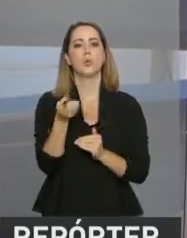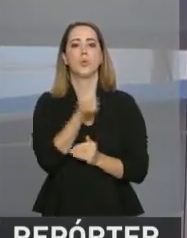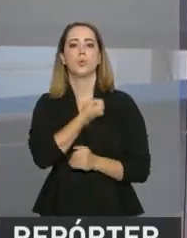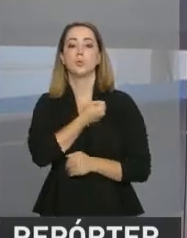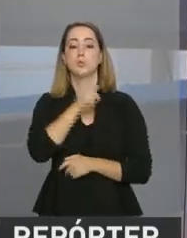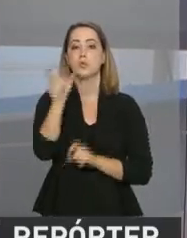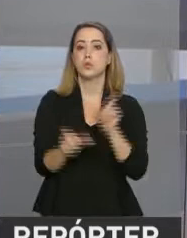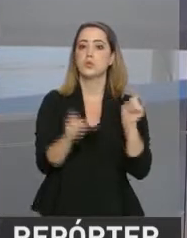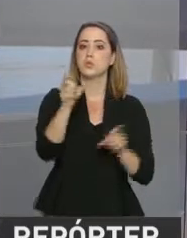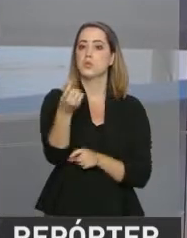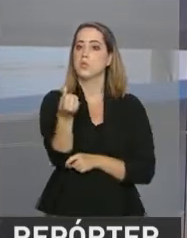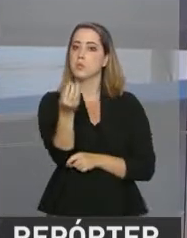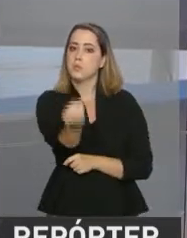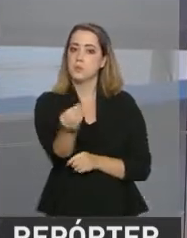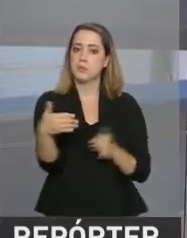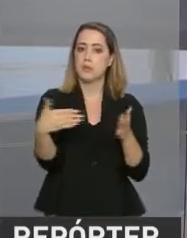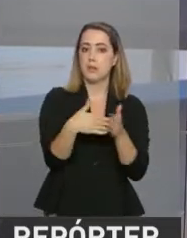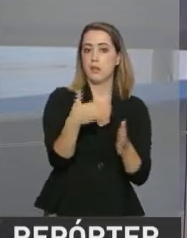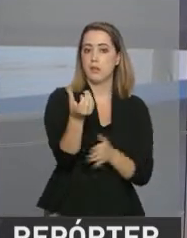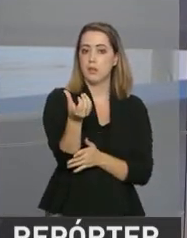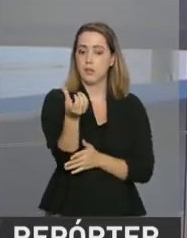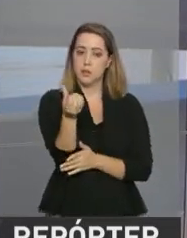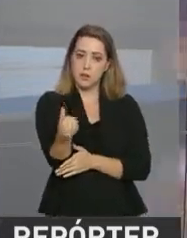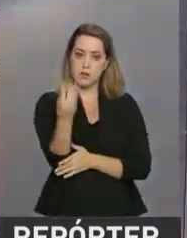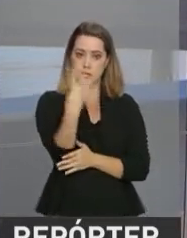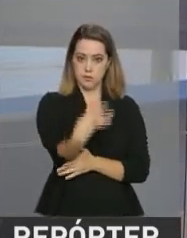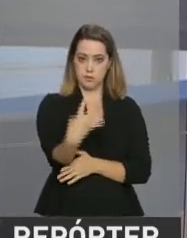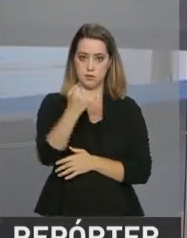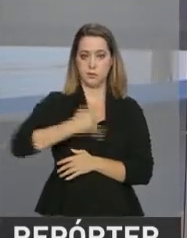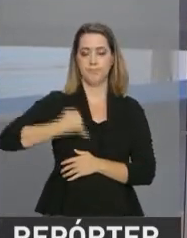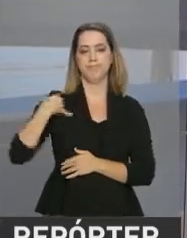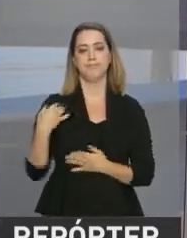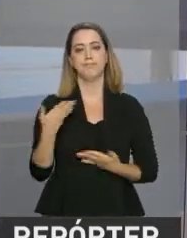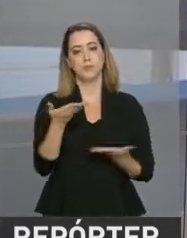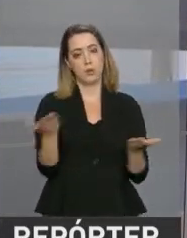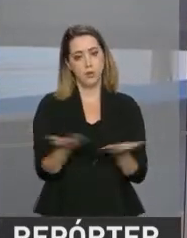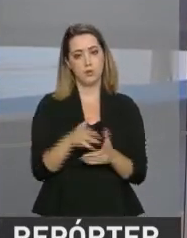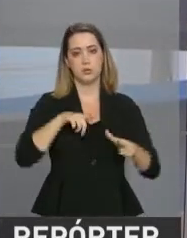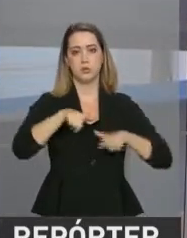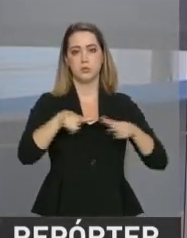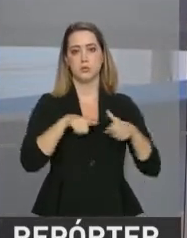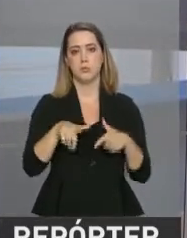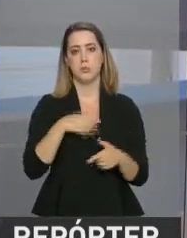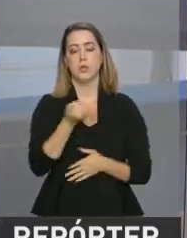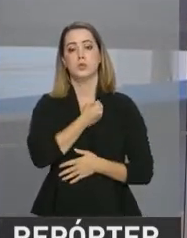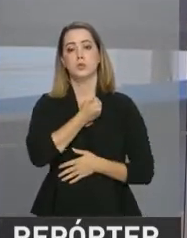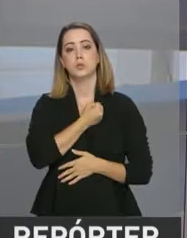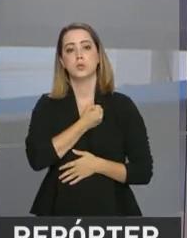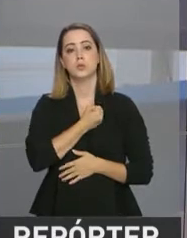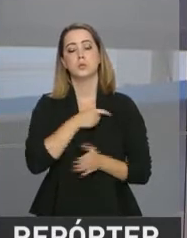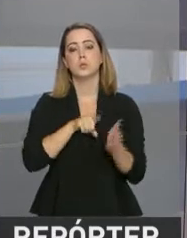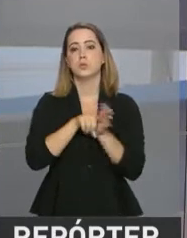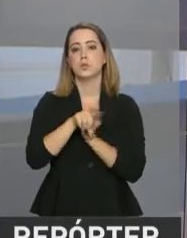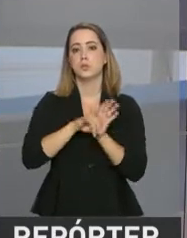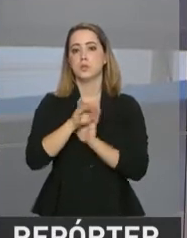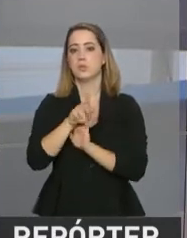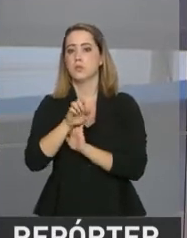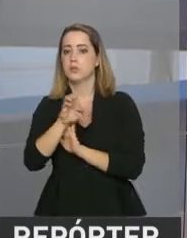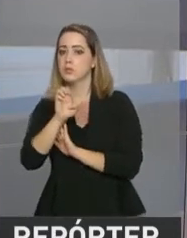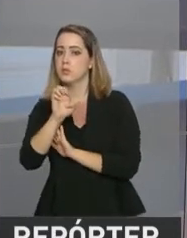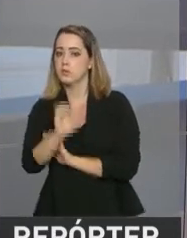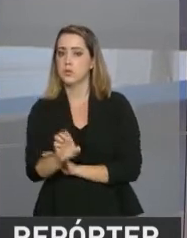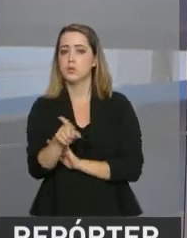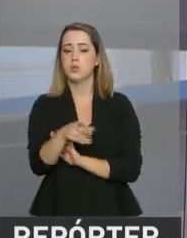de pessoas entre 60 e 64 anos no mercado de trabalho os dados são de uma pesquisa do ibge e mostram também que